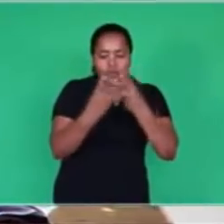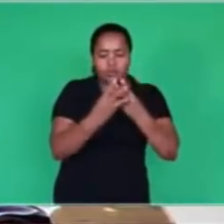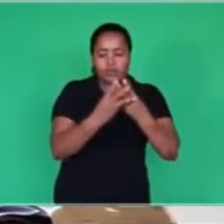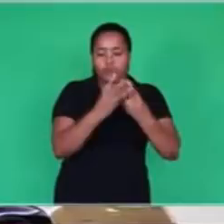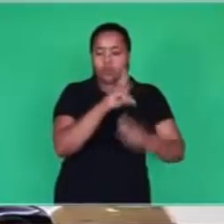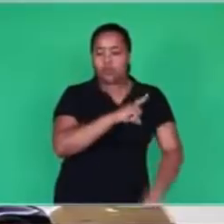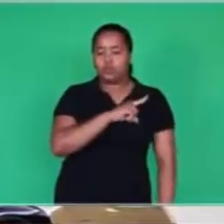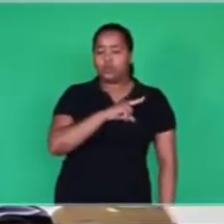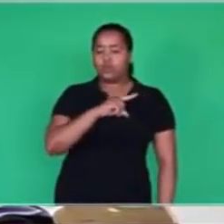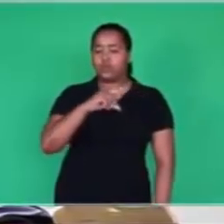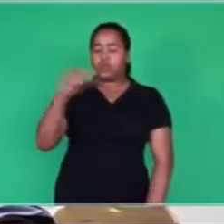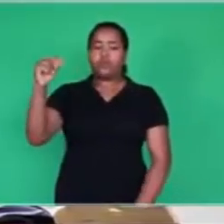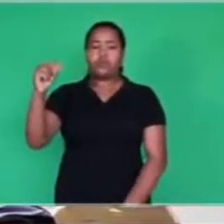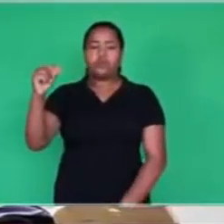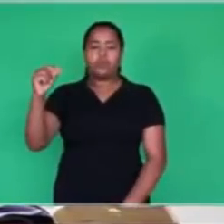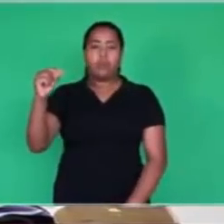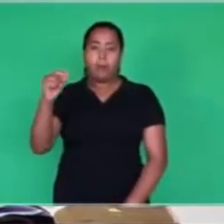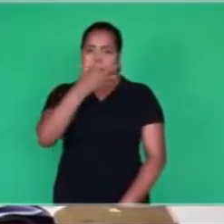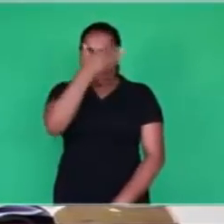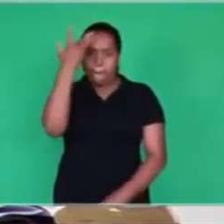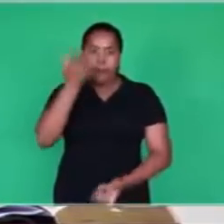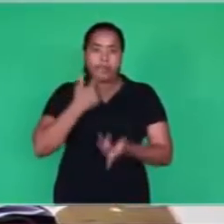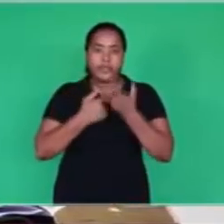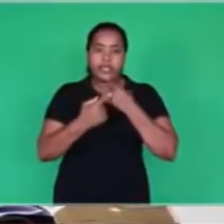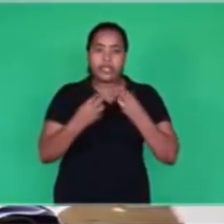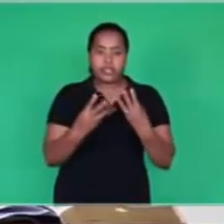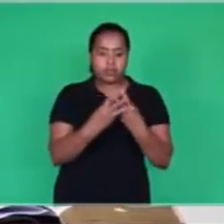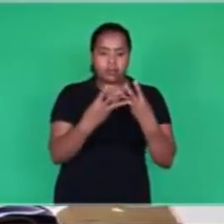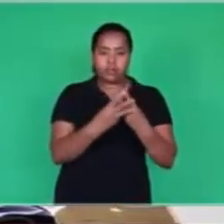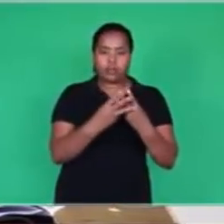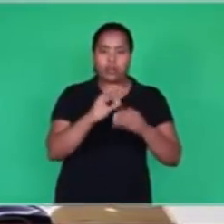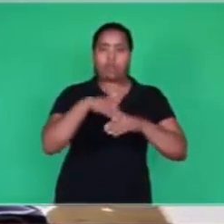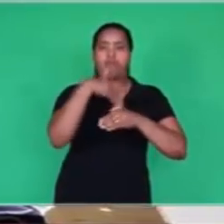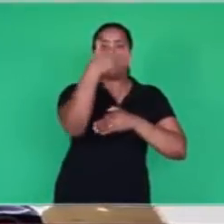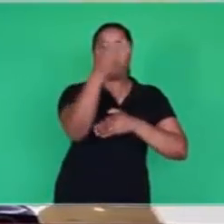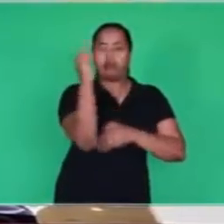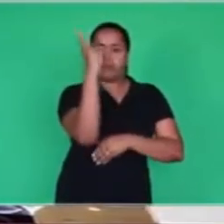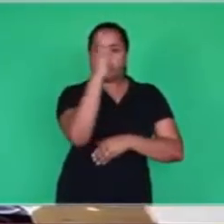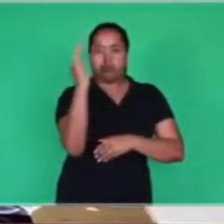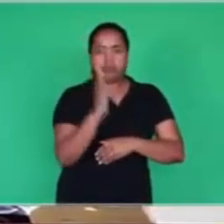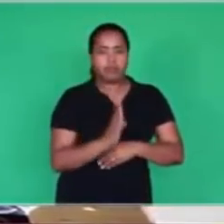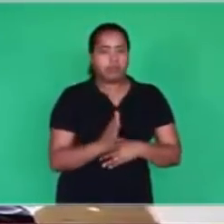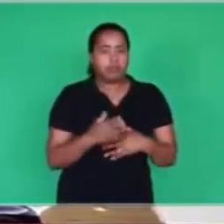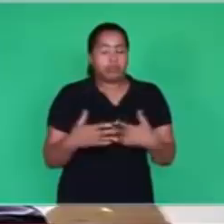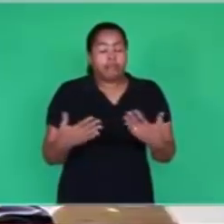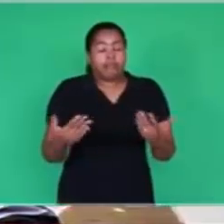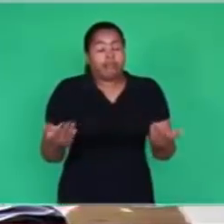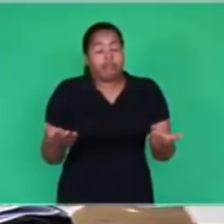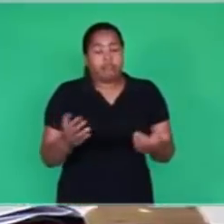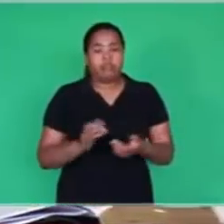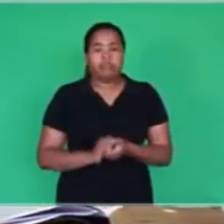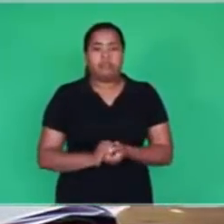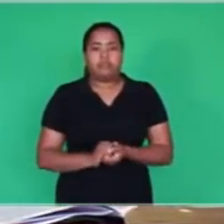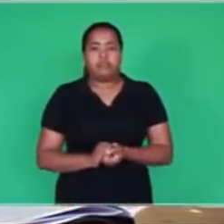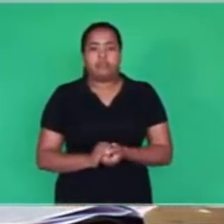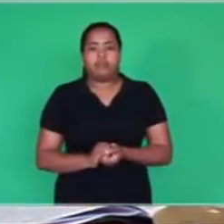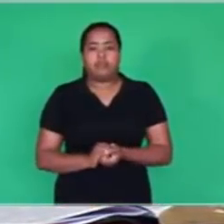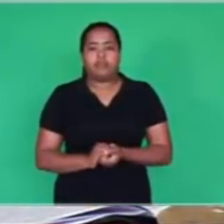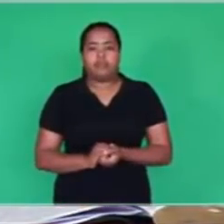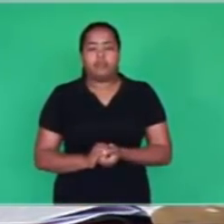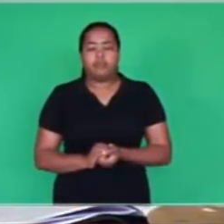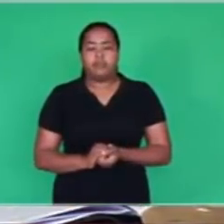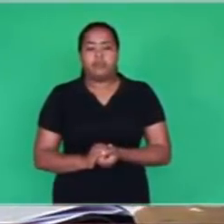pessoas que querem ser judeus morando aqui no Brasil. Brasileiro, não, eu só vou guardar isso, vou fazer aquilo. Coisa de judeu, coisa de